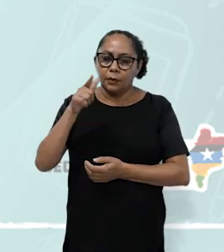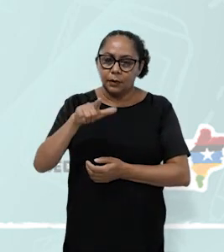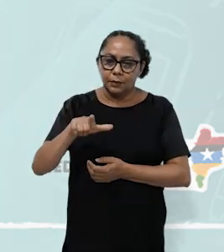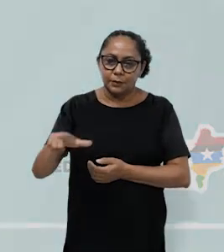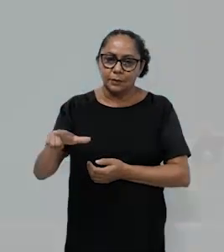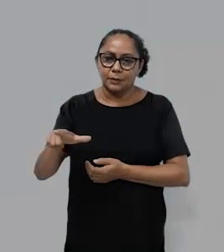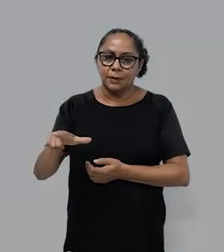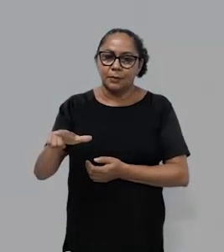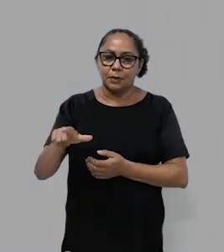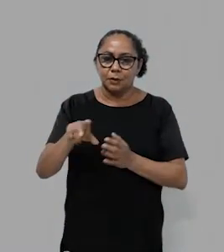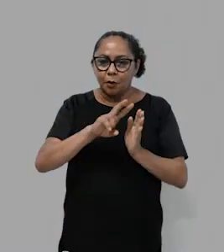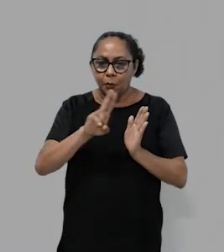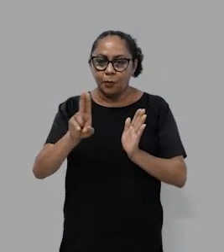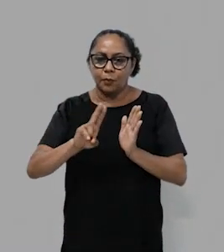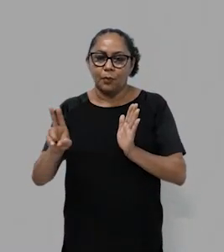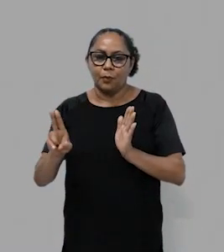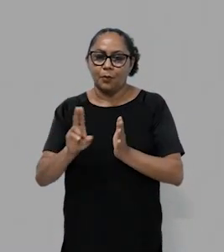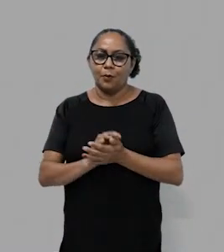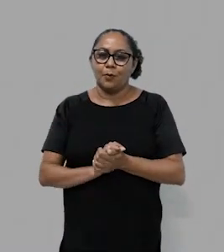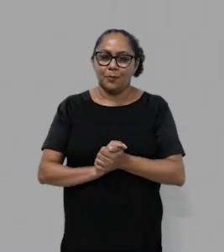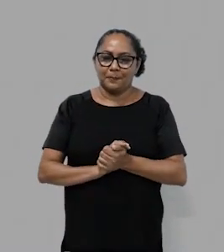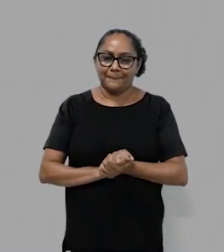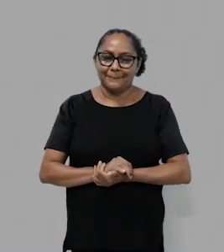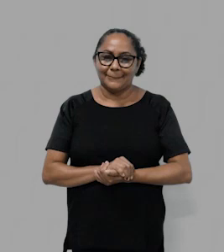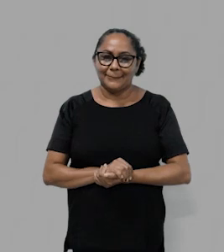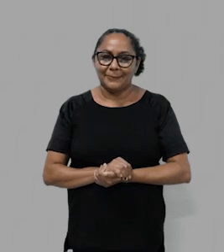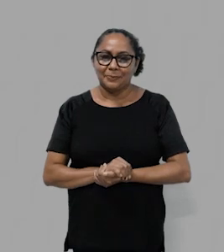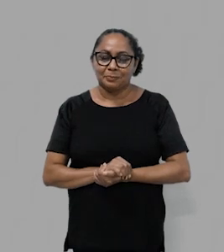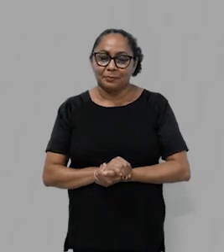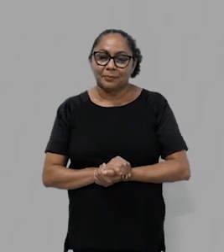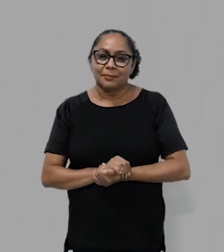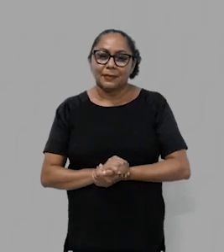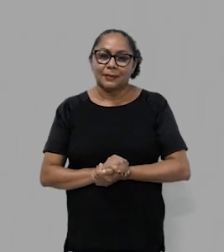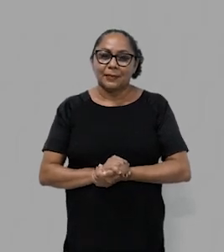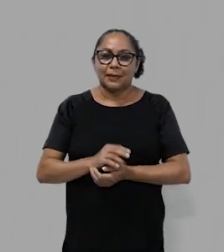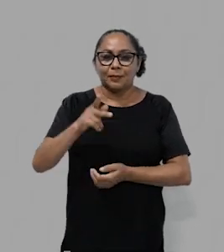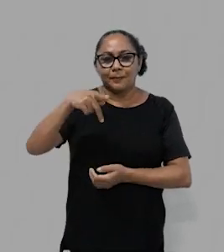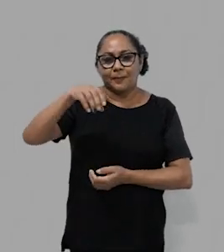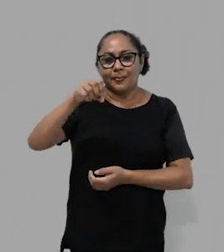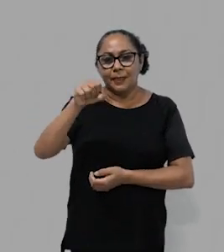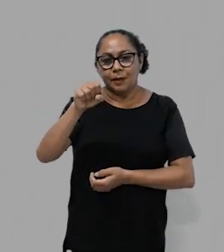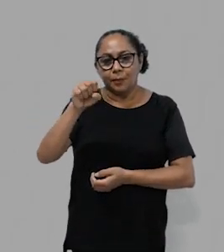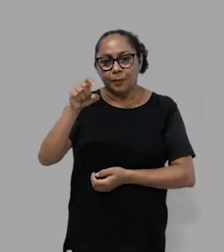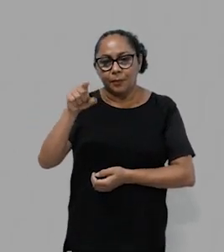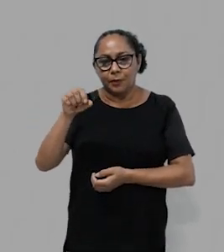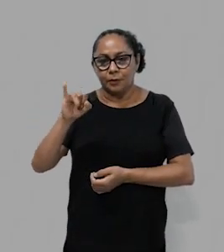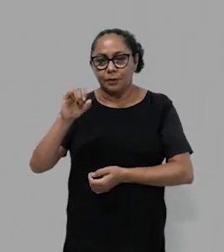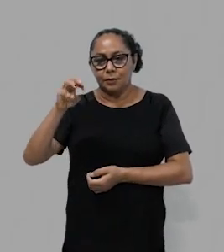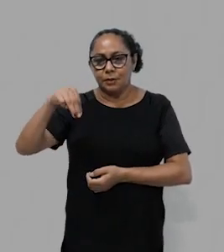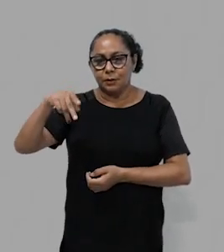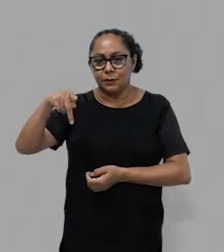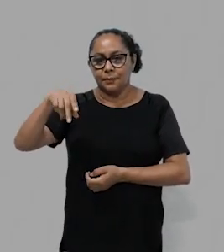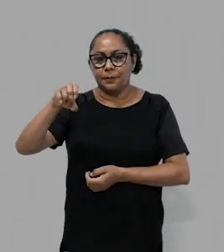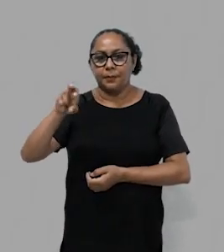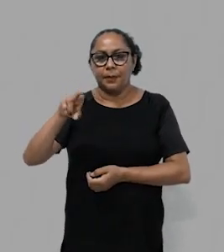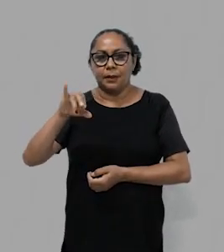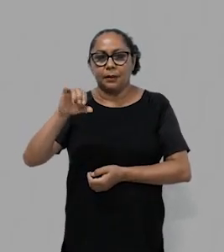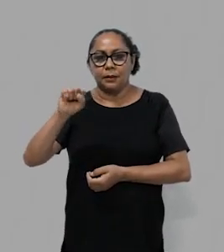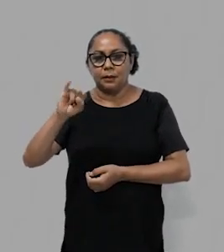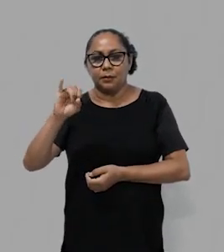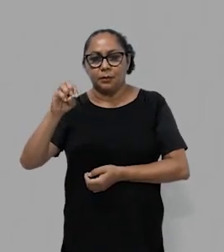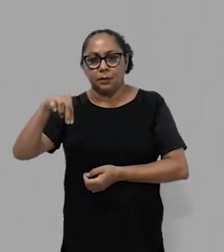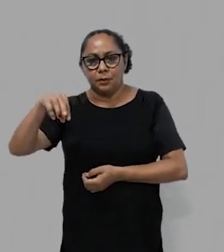vida da minha intérprete maravilhosa que está tentando não rir ali, né? O pós-impressionismo, ele hoje talvez seja, na figura